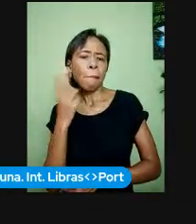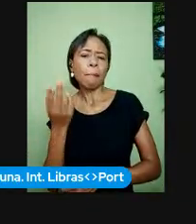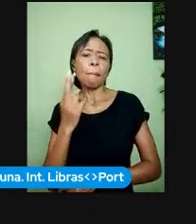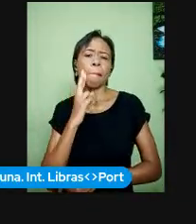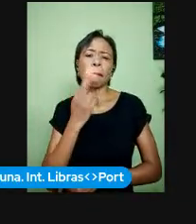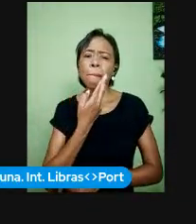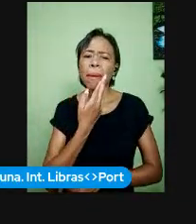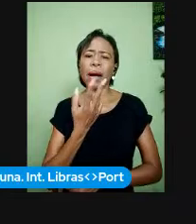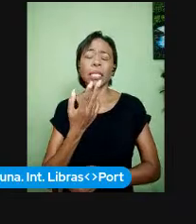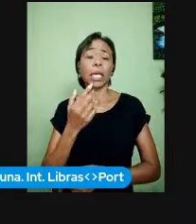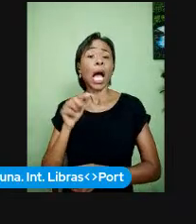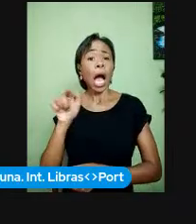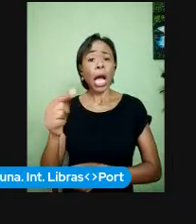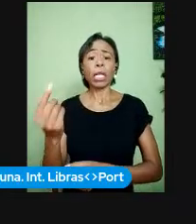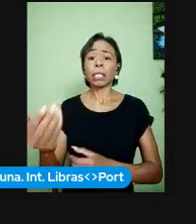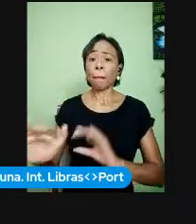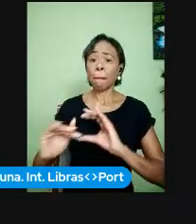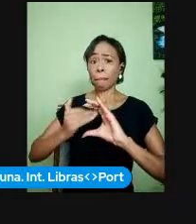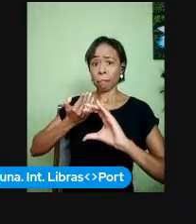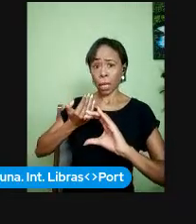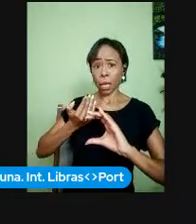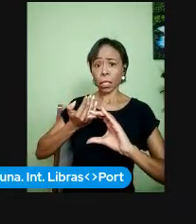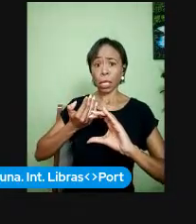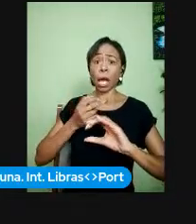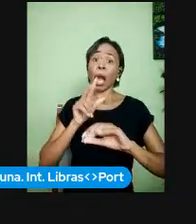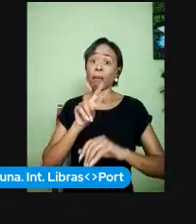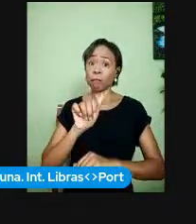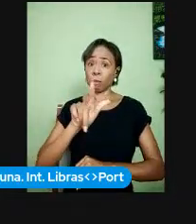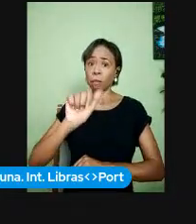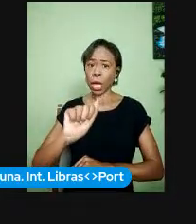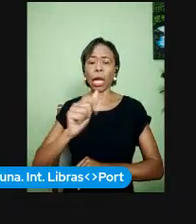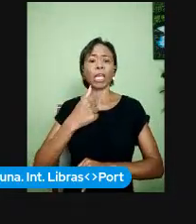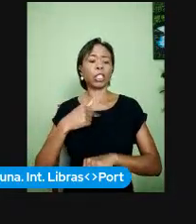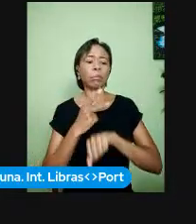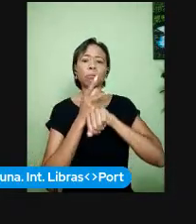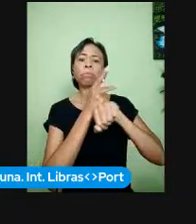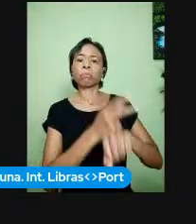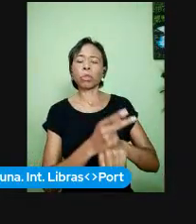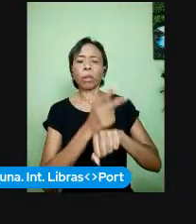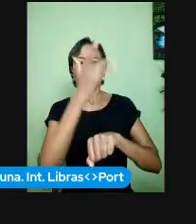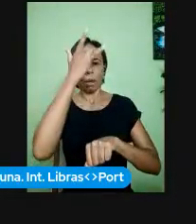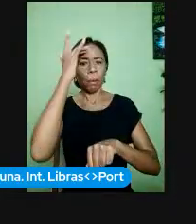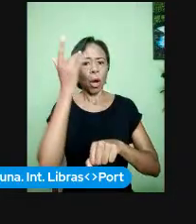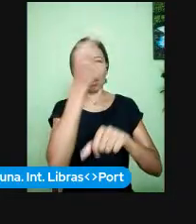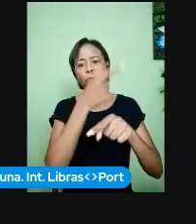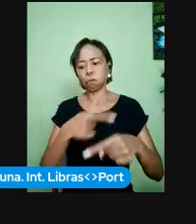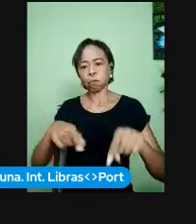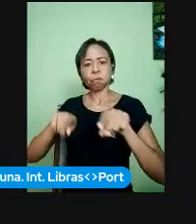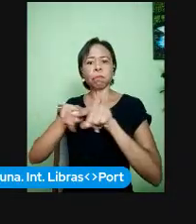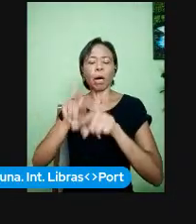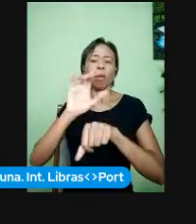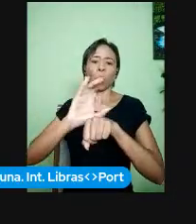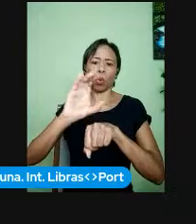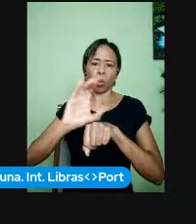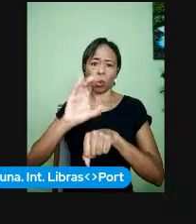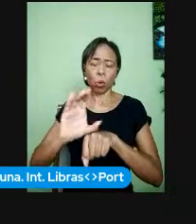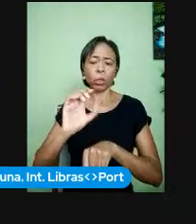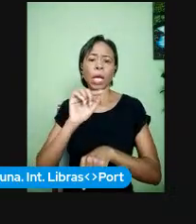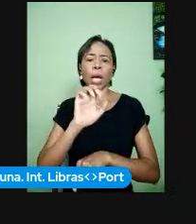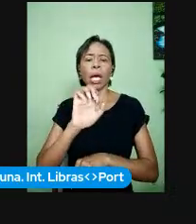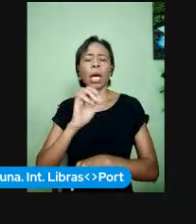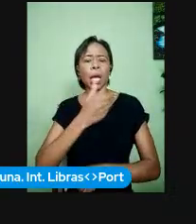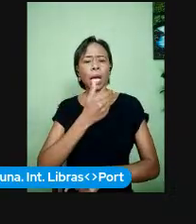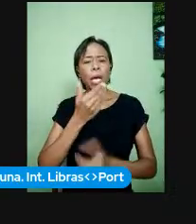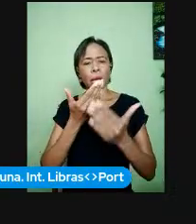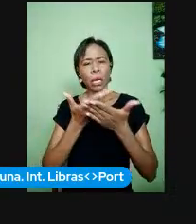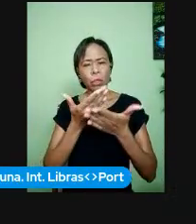necessidade e a gente busca esses parceiros para fazer curso. Atualmente, o Diego falou aí da Escola Raimunda. A Escola Raimunda é